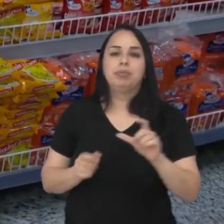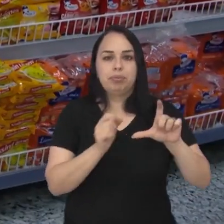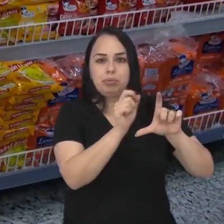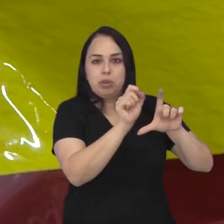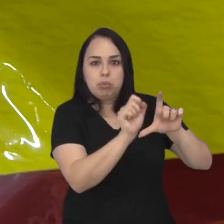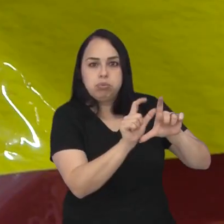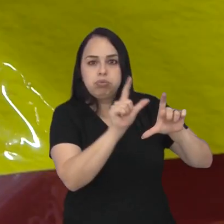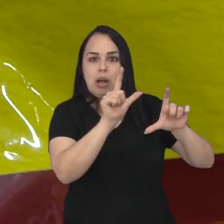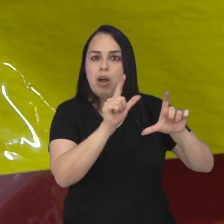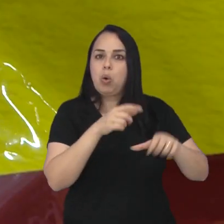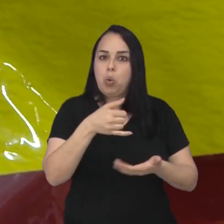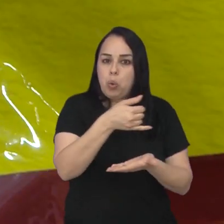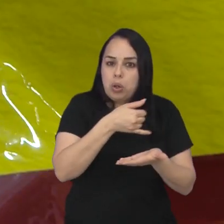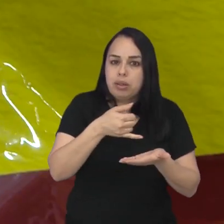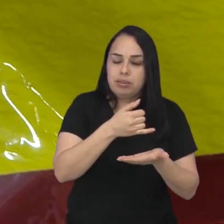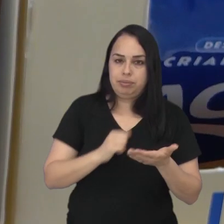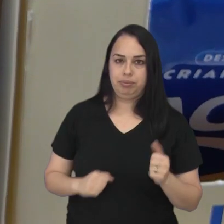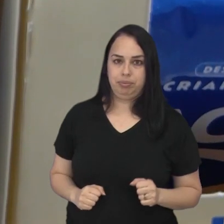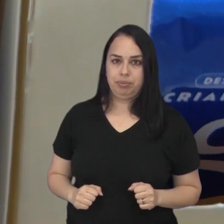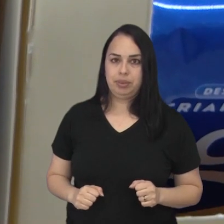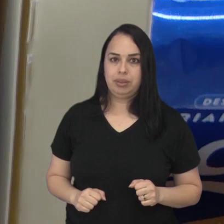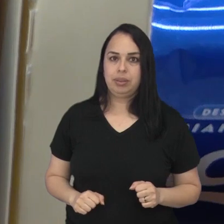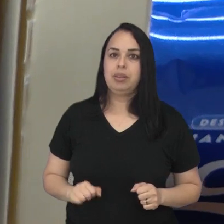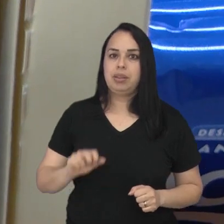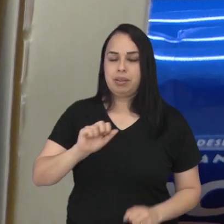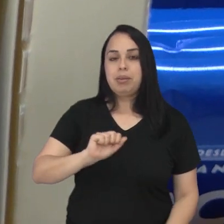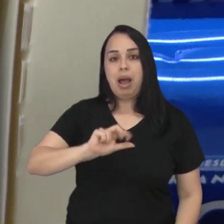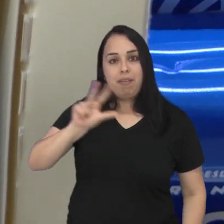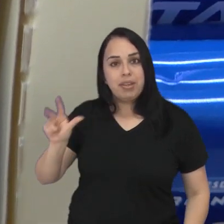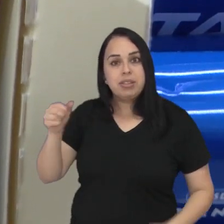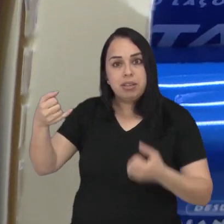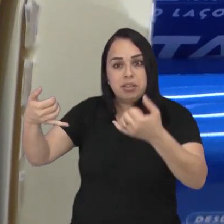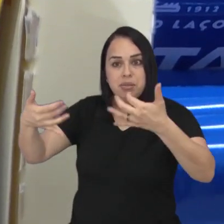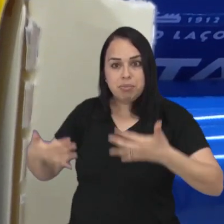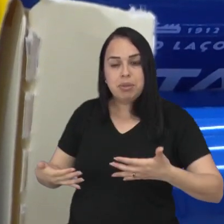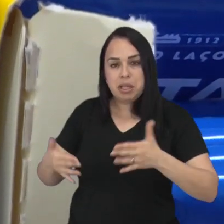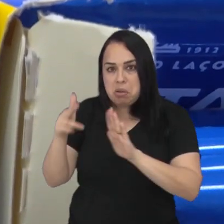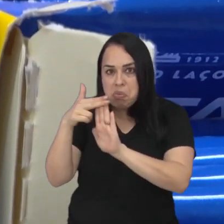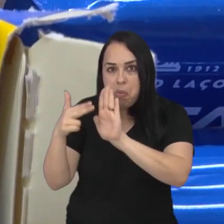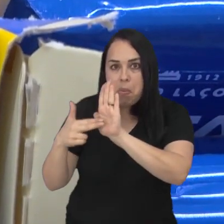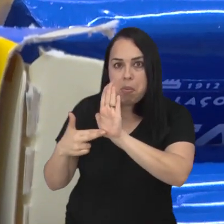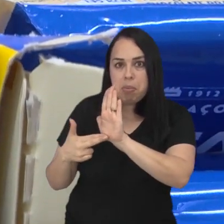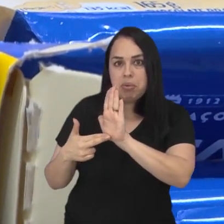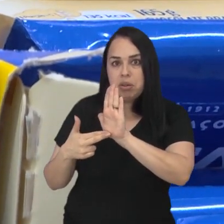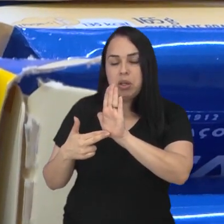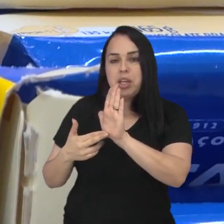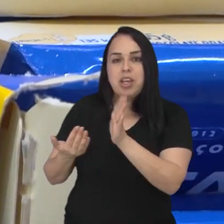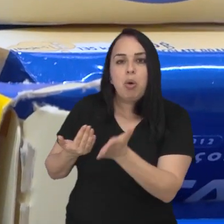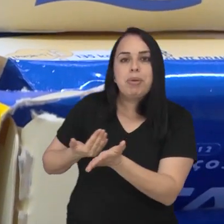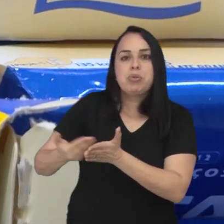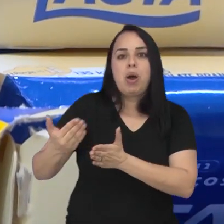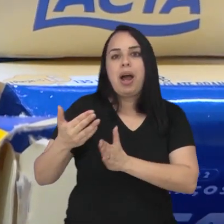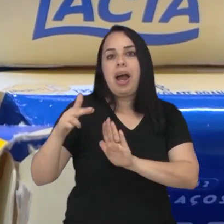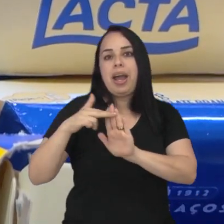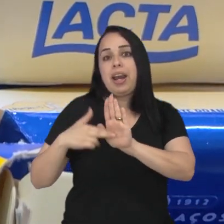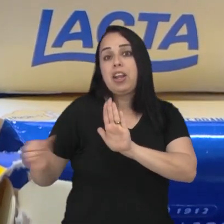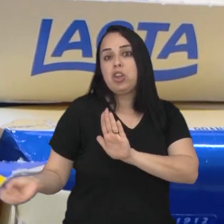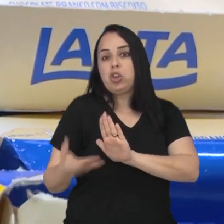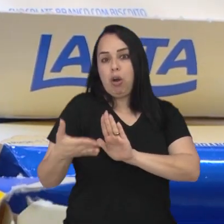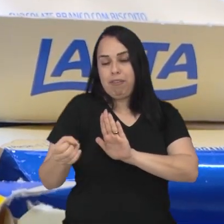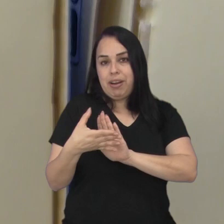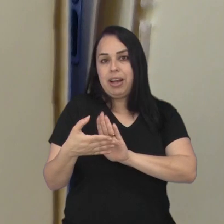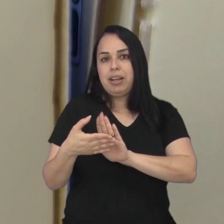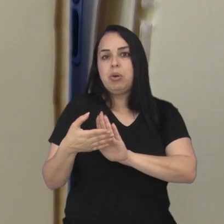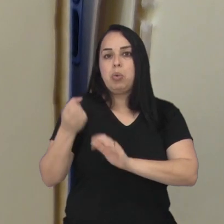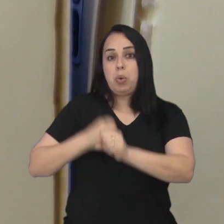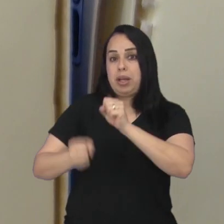grande quantidade de gordura saturada. A norma da Agência de Vigilância Sanitária que impõe essas regras entrou em vigor no ano